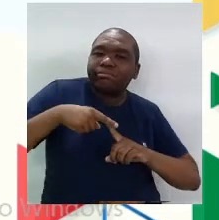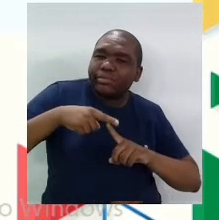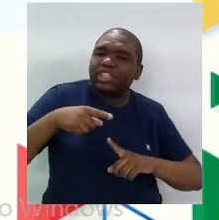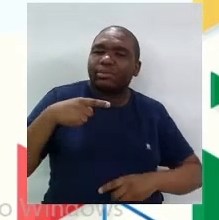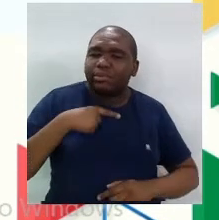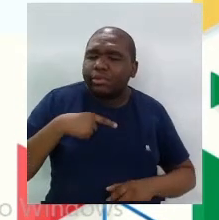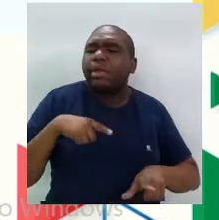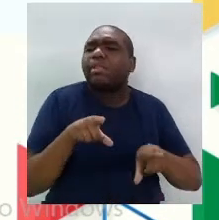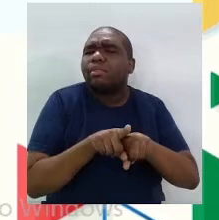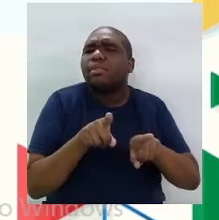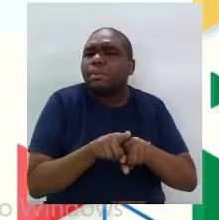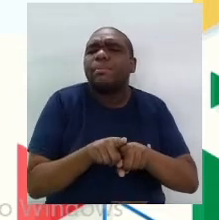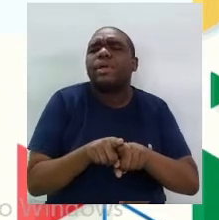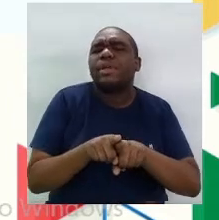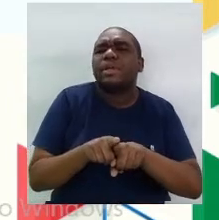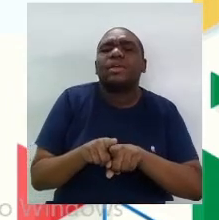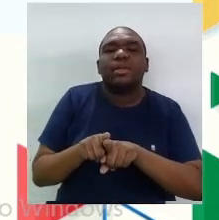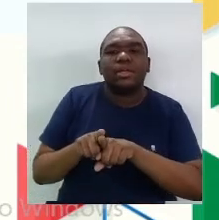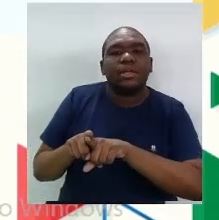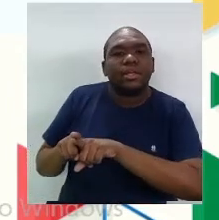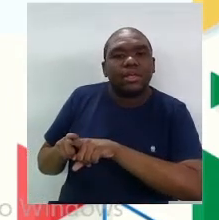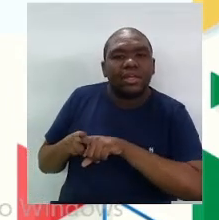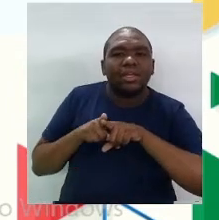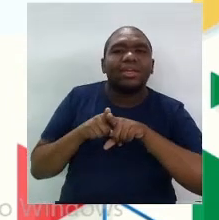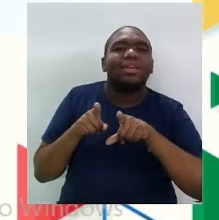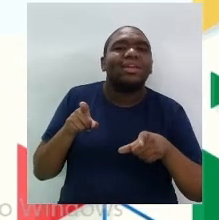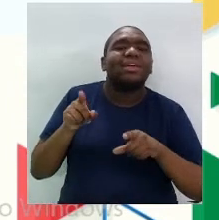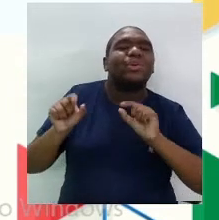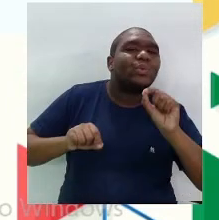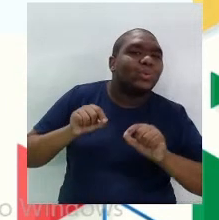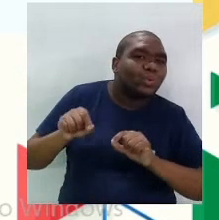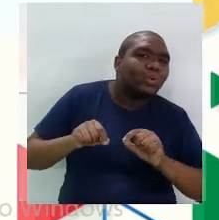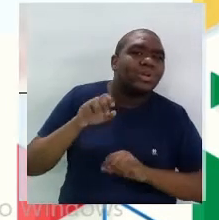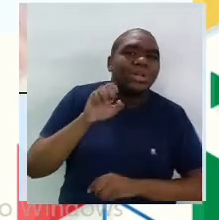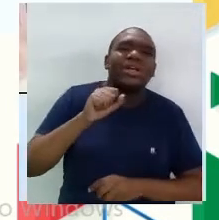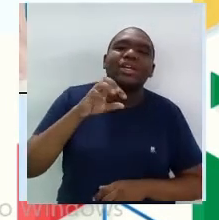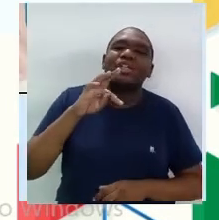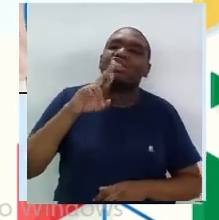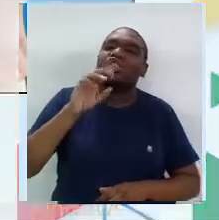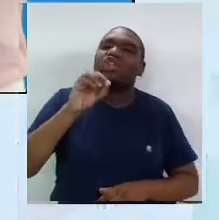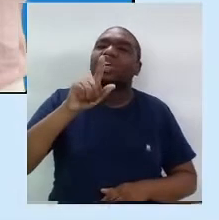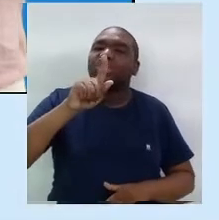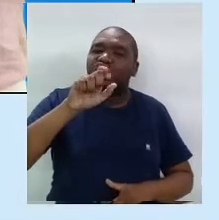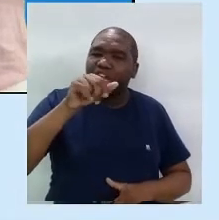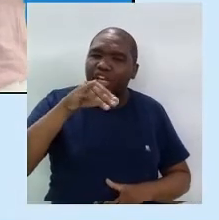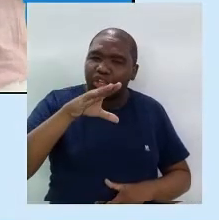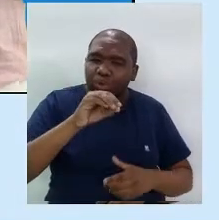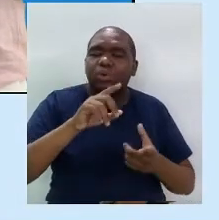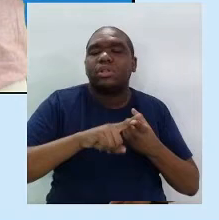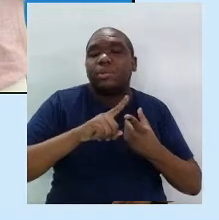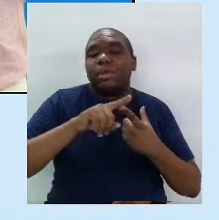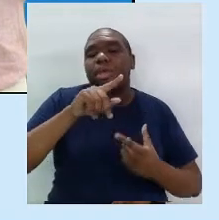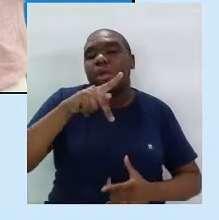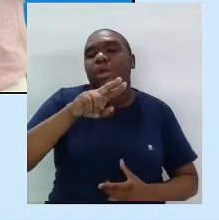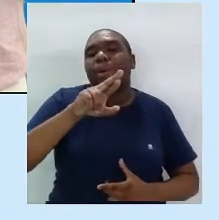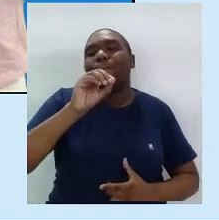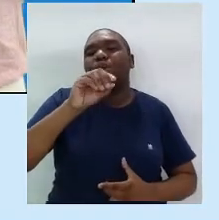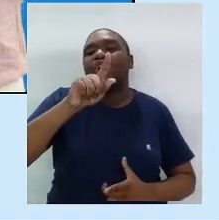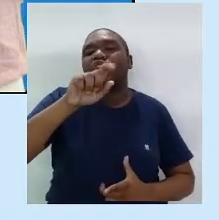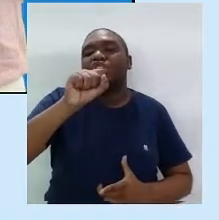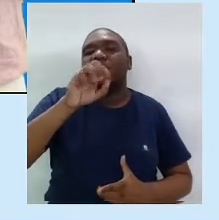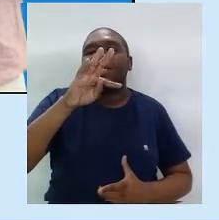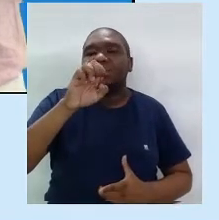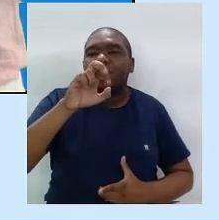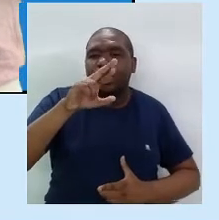órgãos são produzidos também os hormônios, que são o estrogênio e a progesterona,